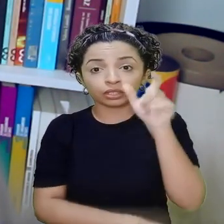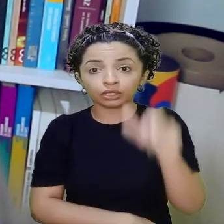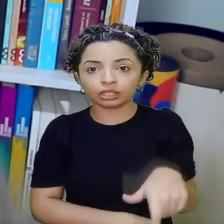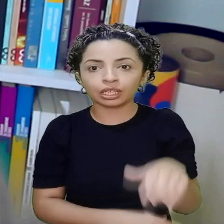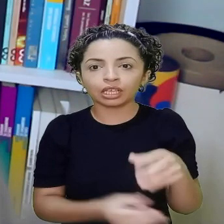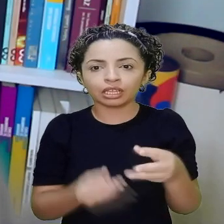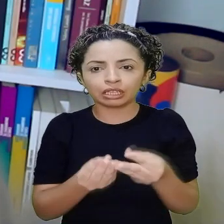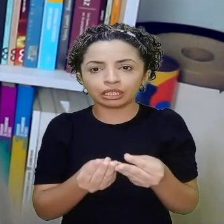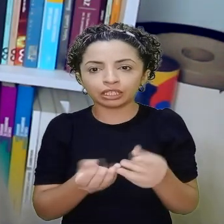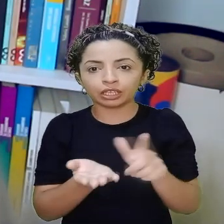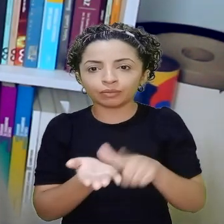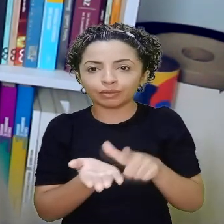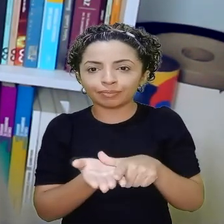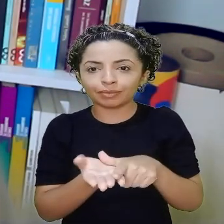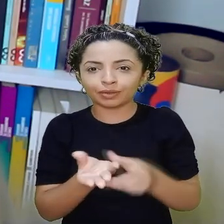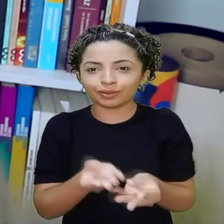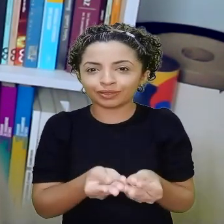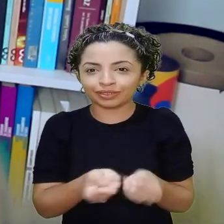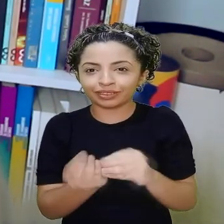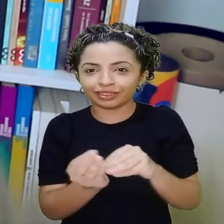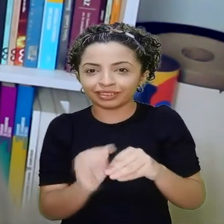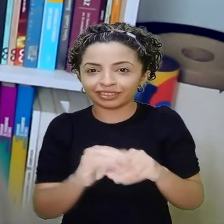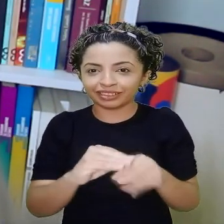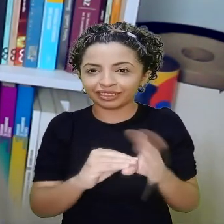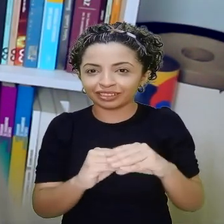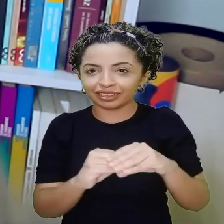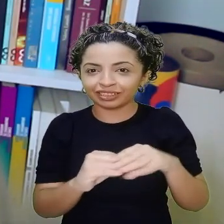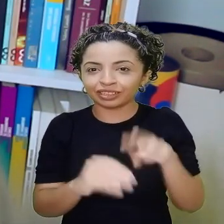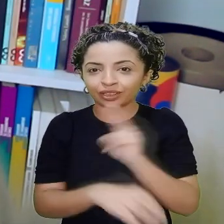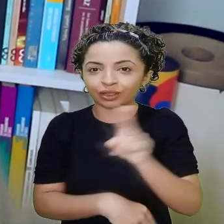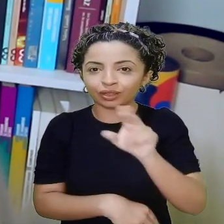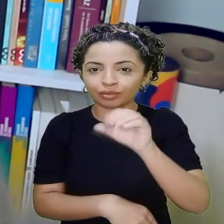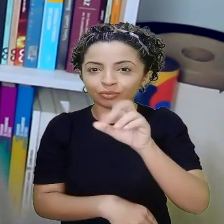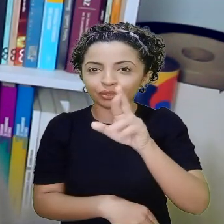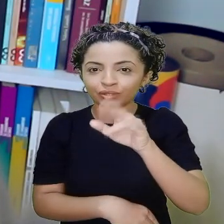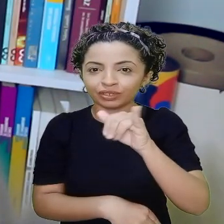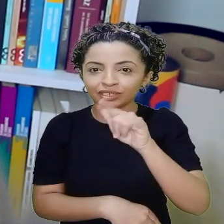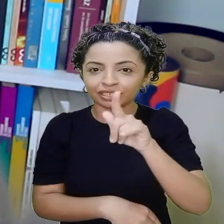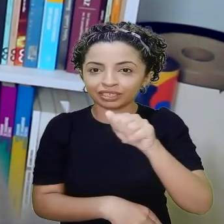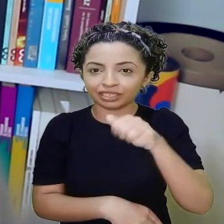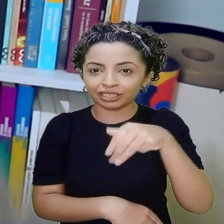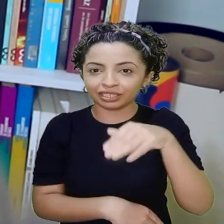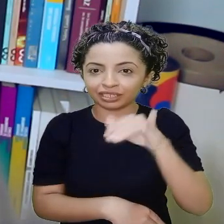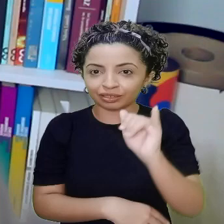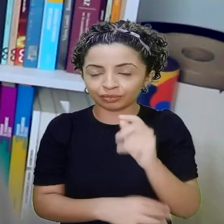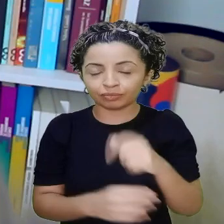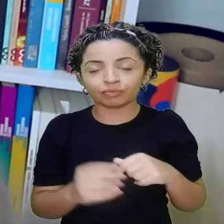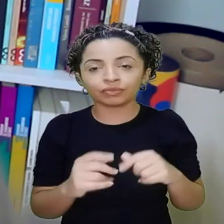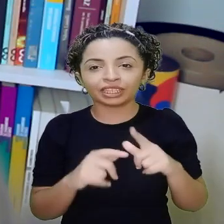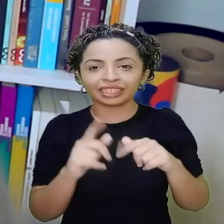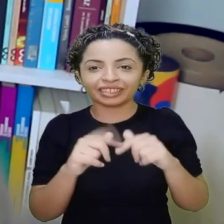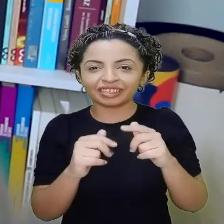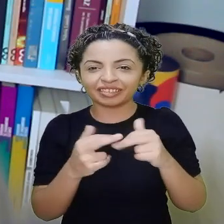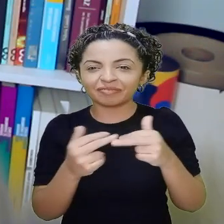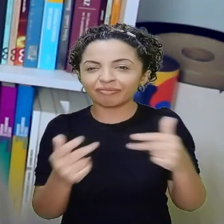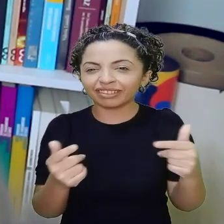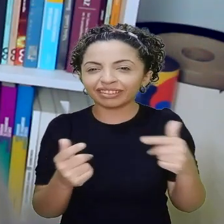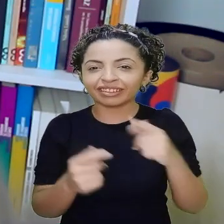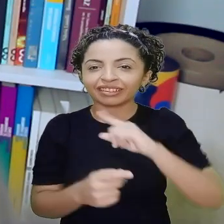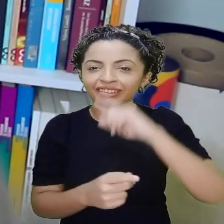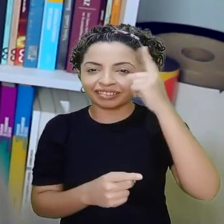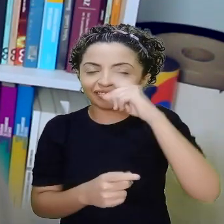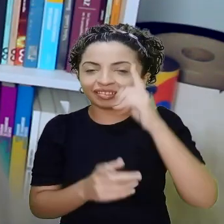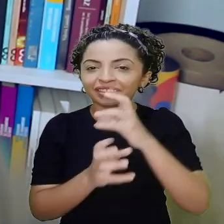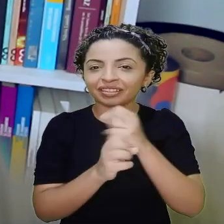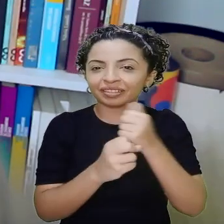na Politécnica, na Escola Politécnica, e o Rodrigo, ele tem costume de fazer origamis, que são aquela arte oriental em